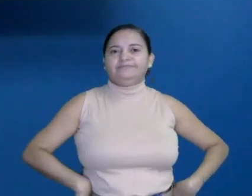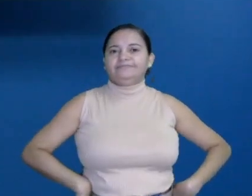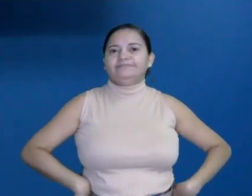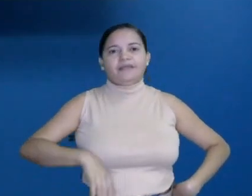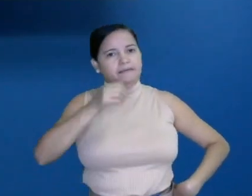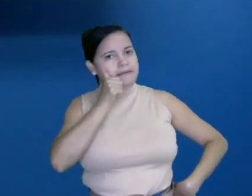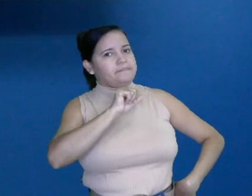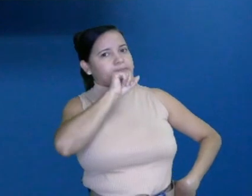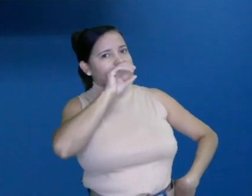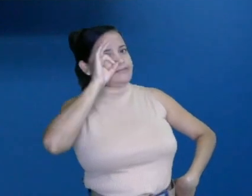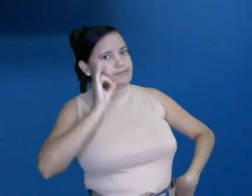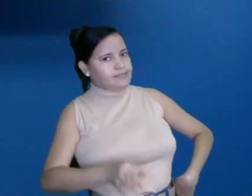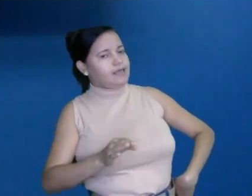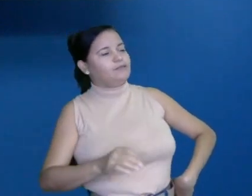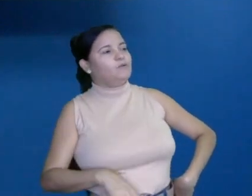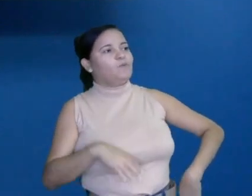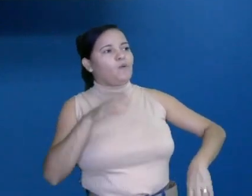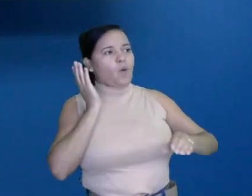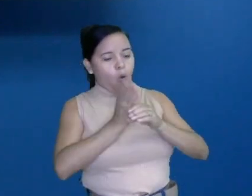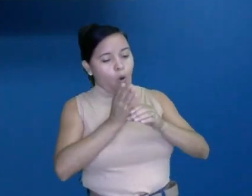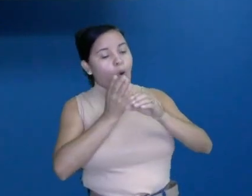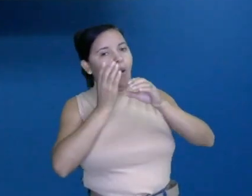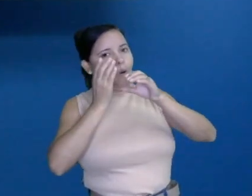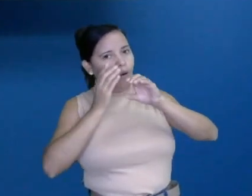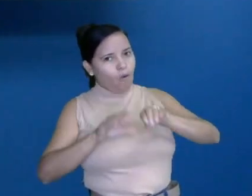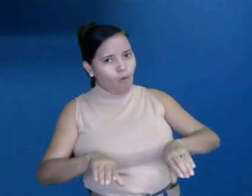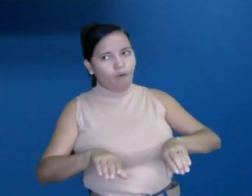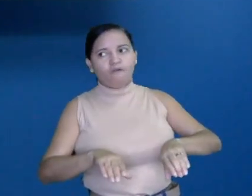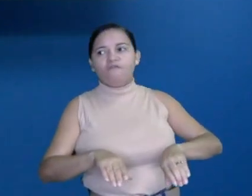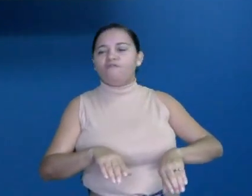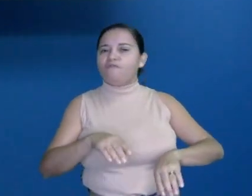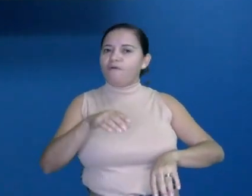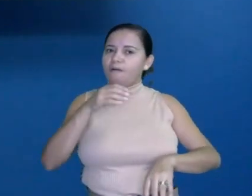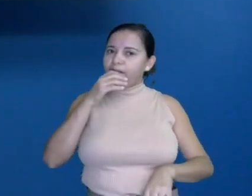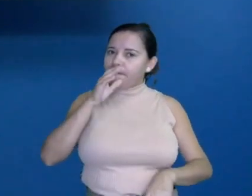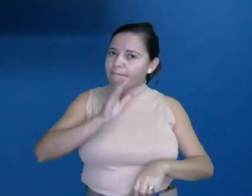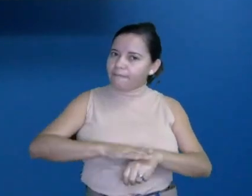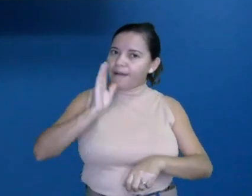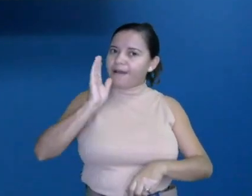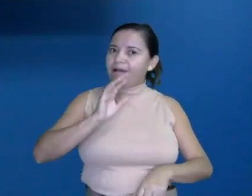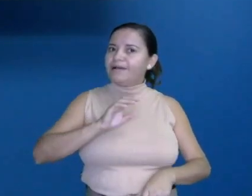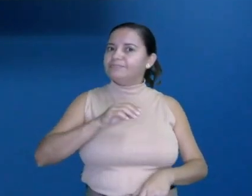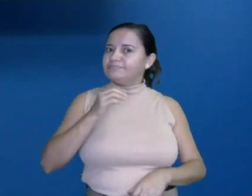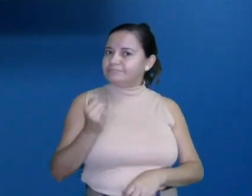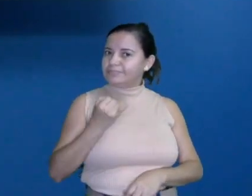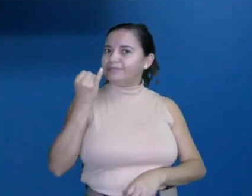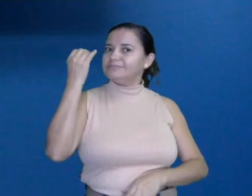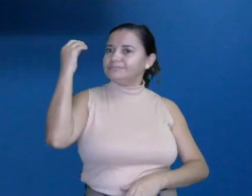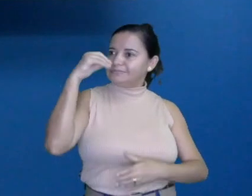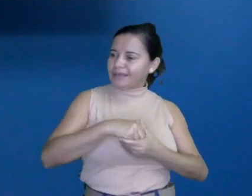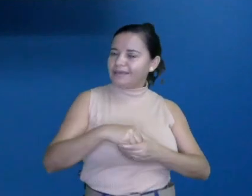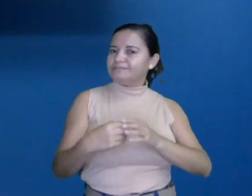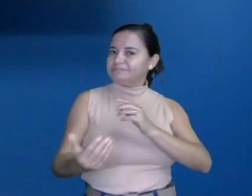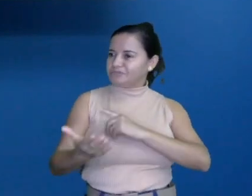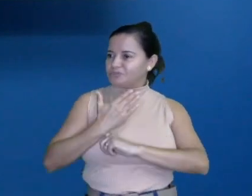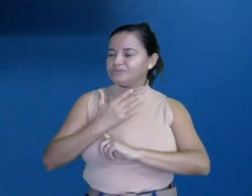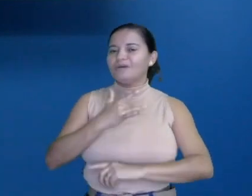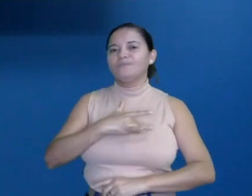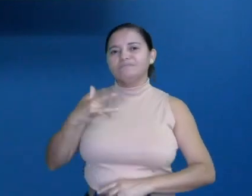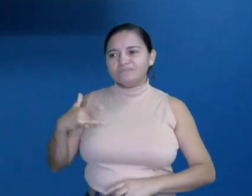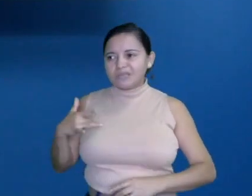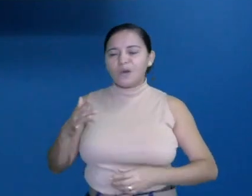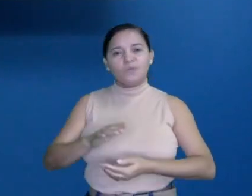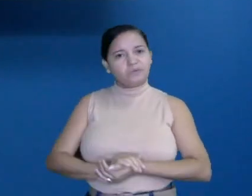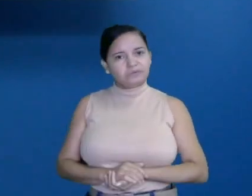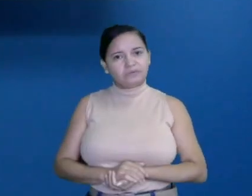Tem que comer ovo. Ovo, gente, é a proteína mais rica em nutrientes que existe. Isso